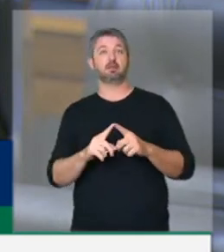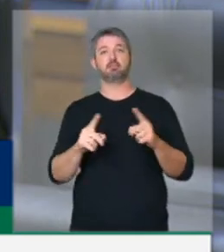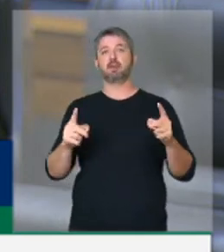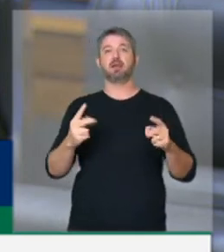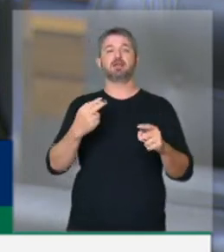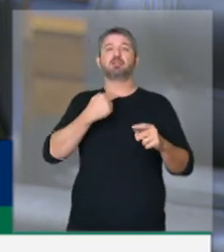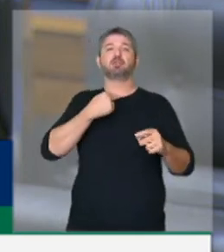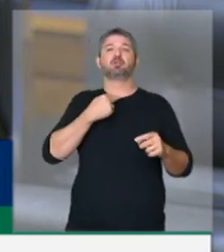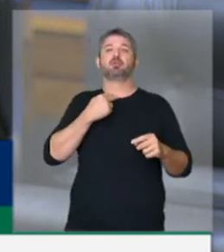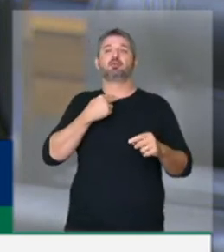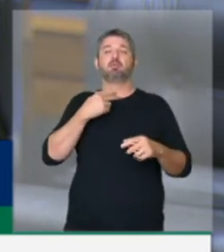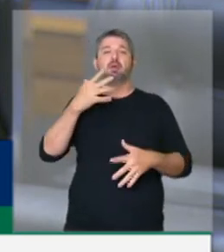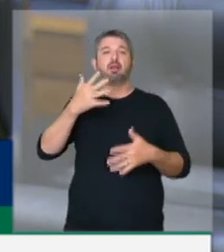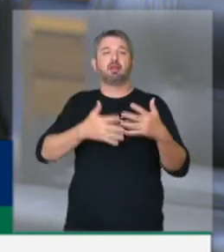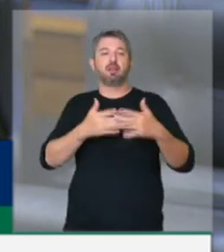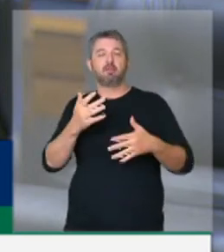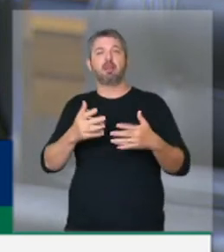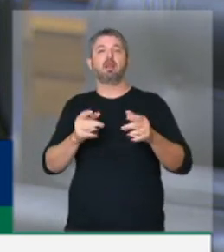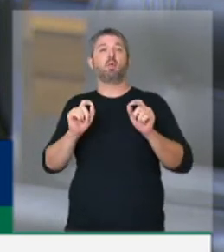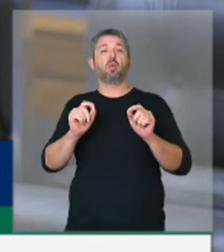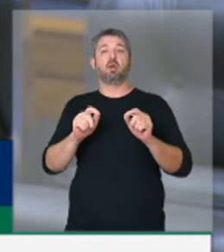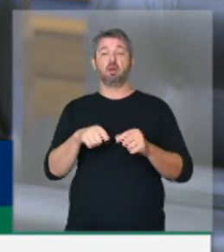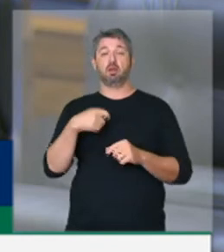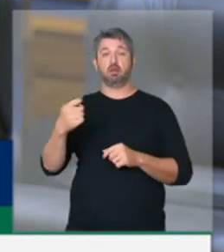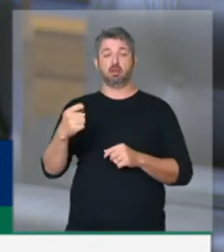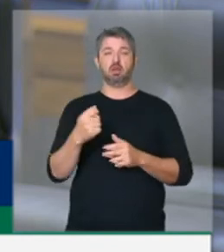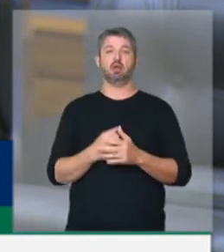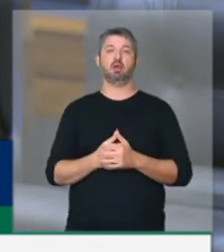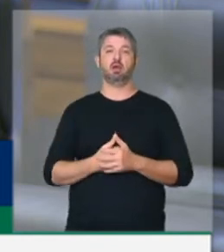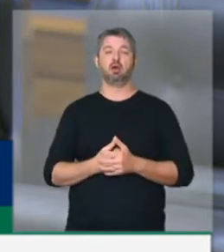podemos afetar quem